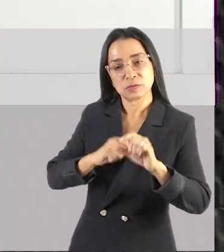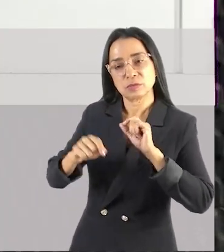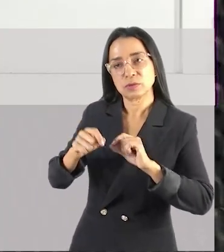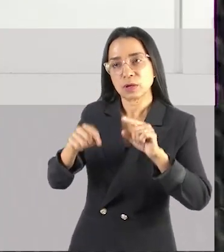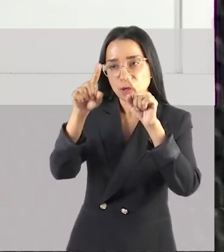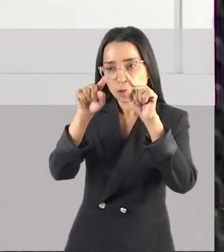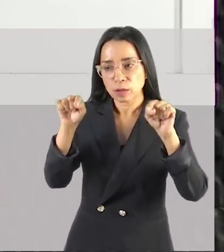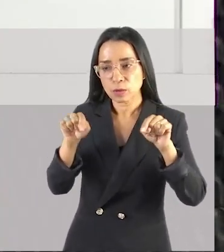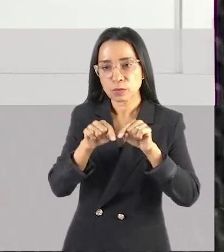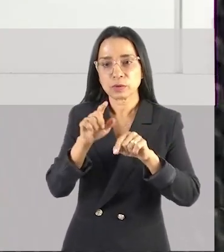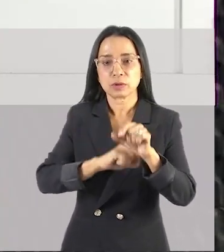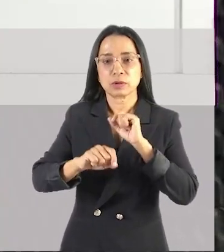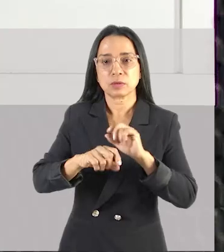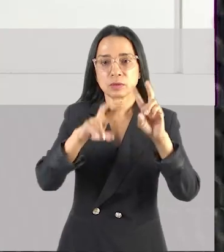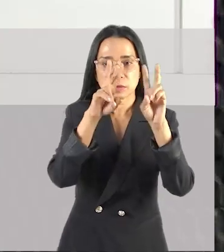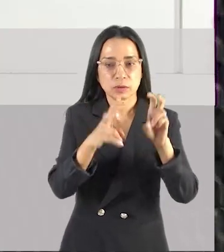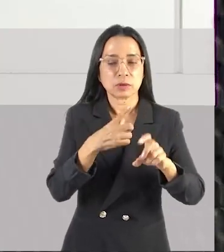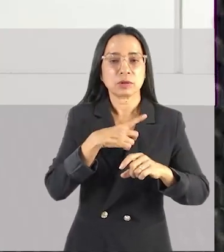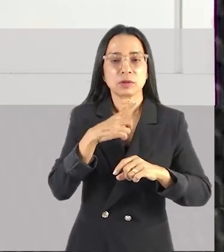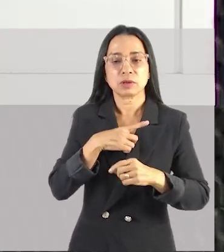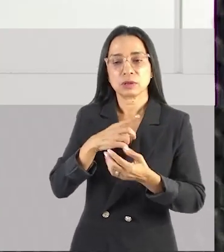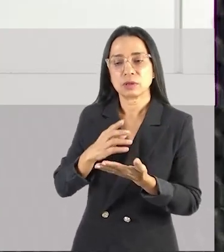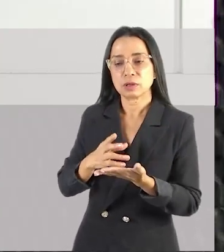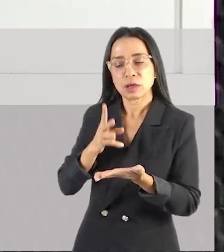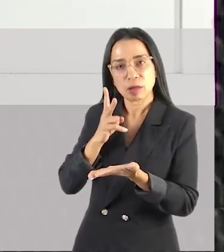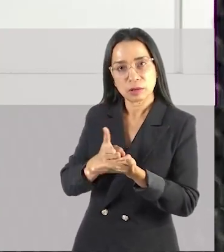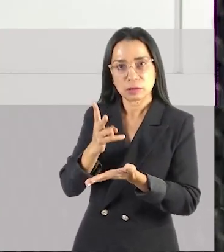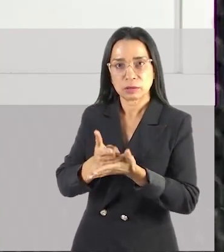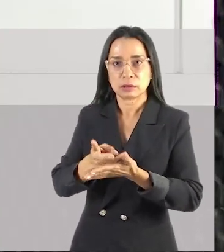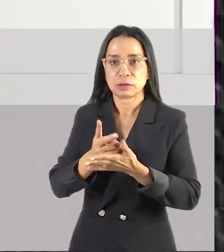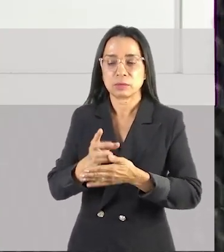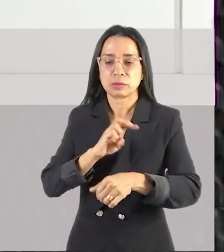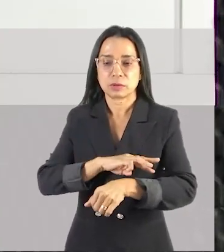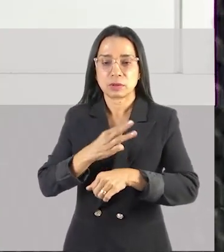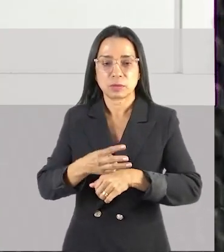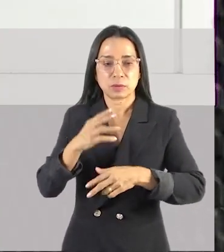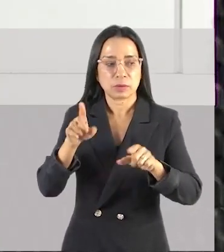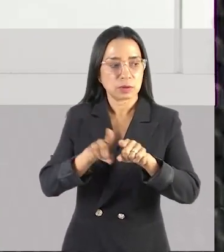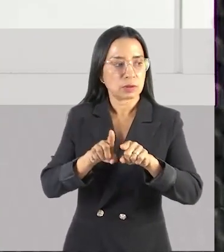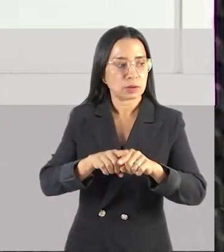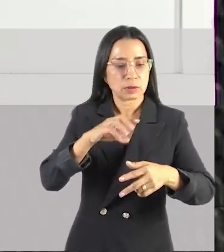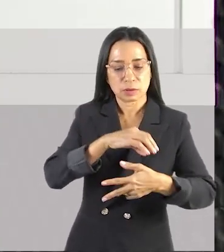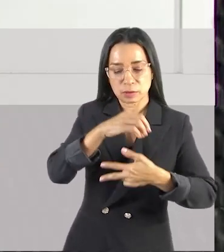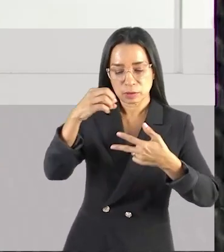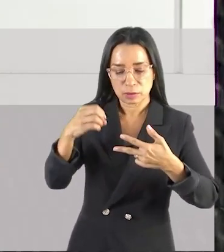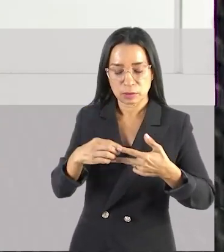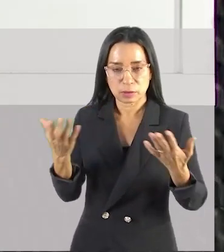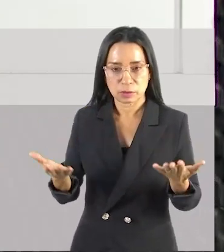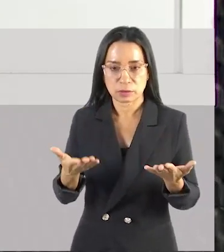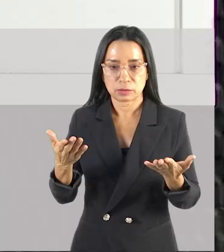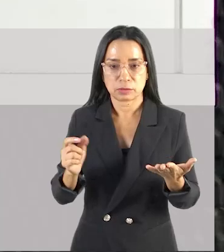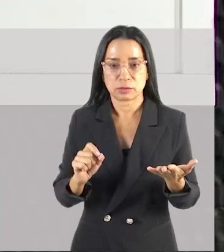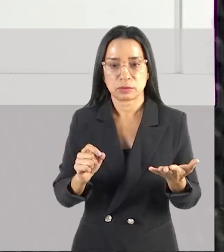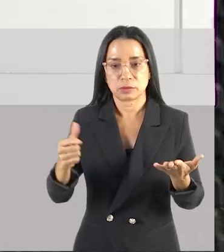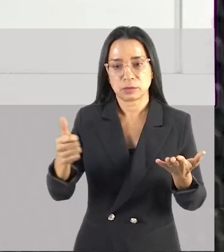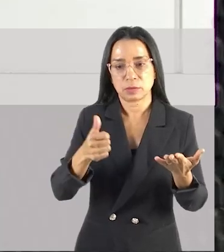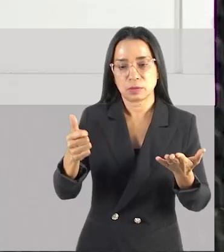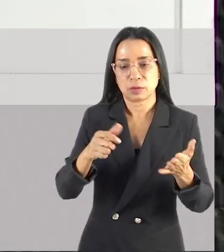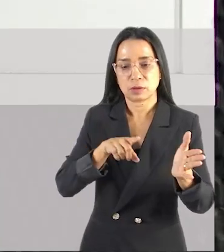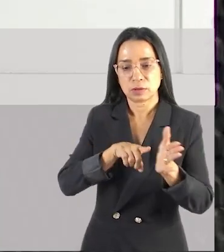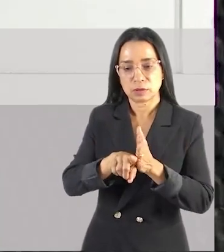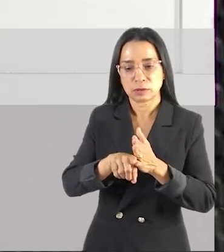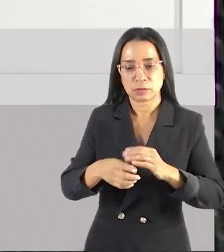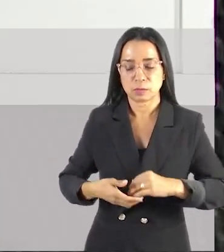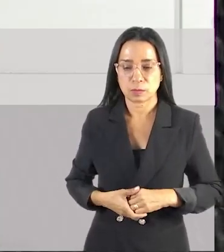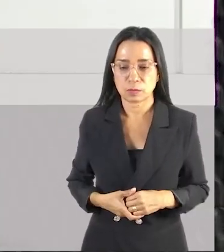Que também é um assunto que cai, né, com muita frequência aí, tanto na UEMA como no Enem, tá? E então vamos para nossa primeira questão do